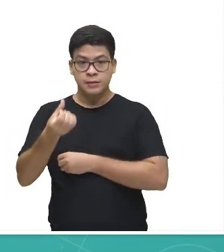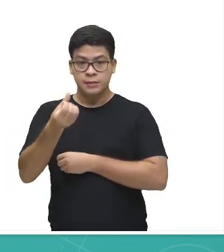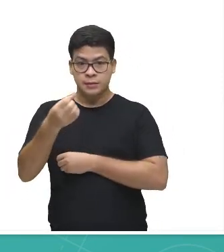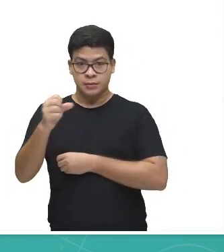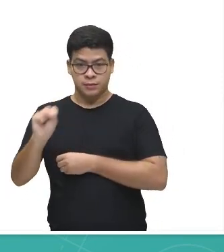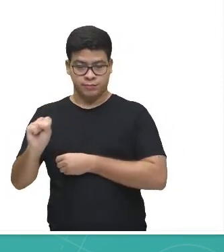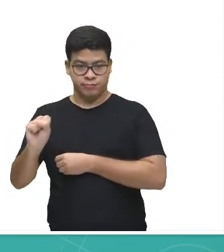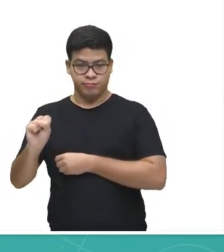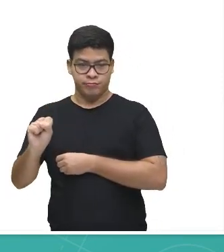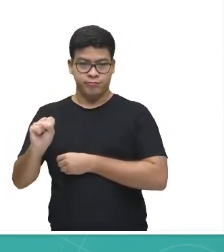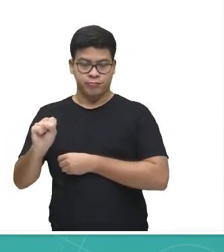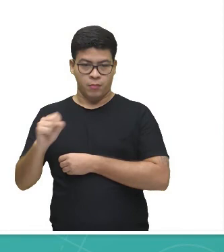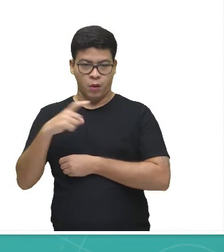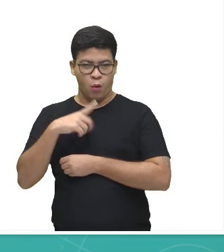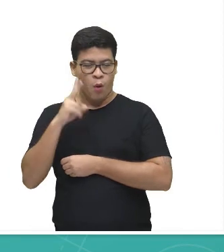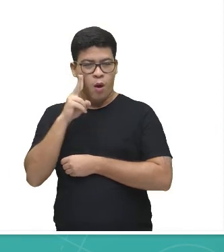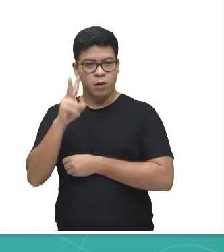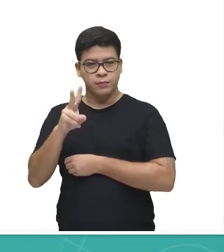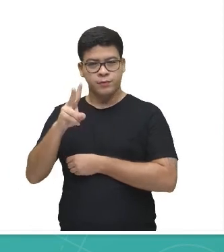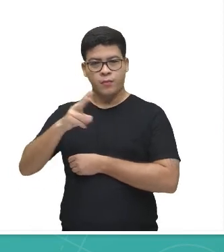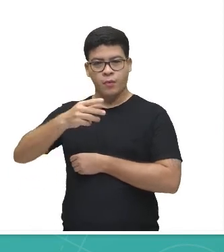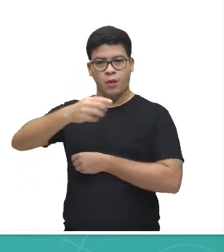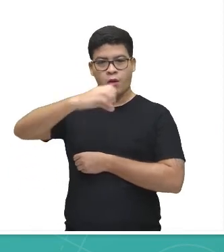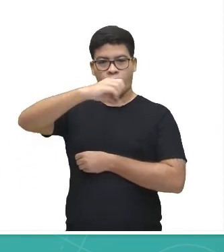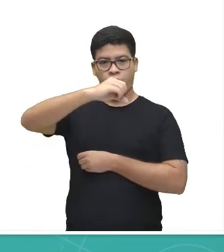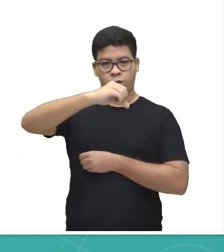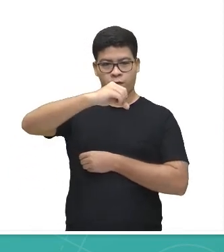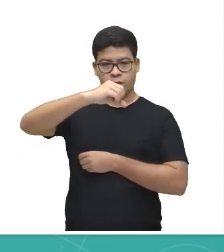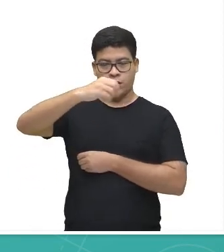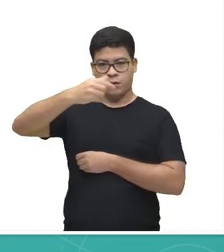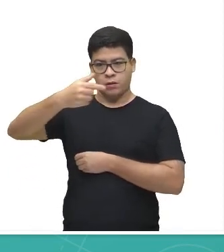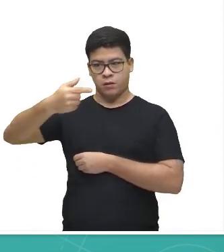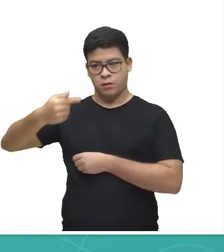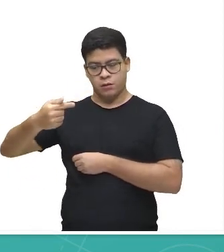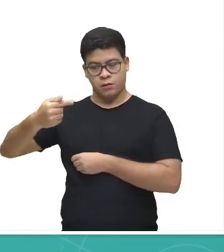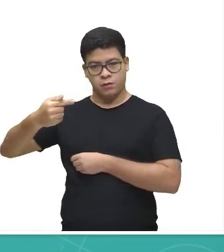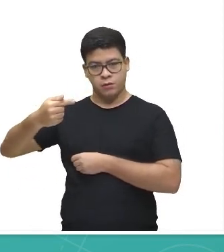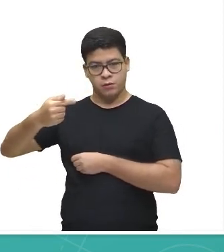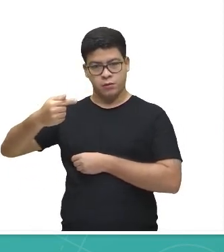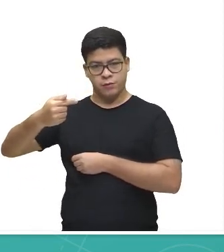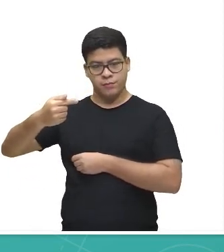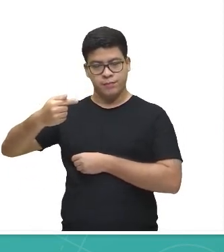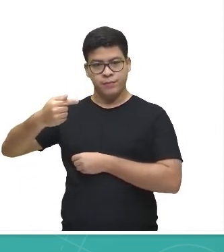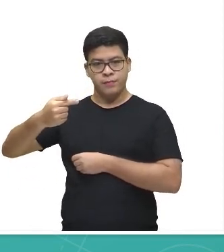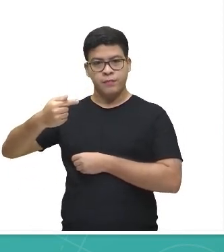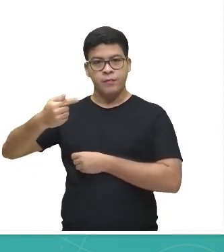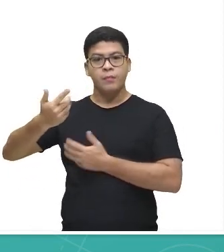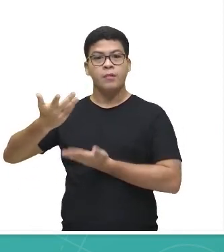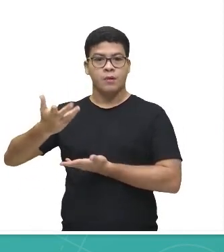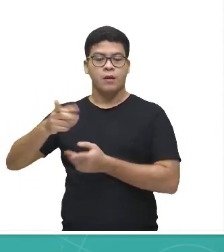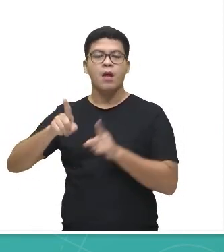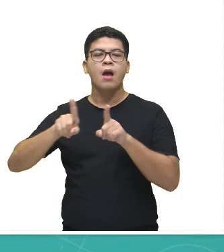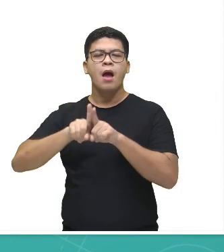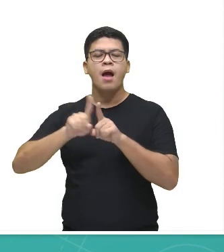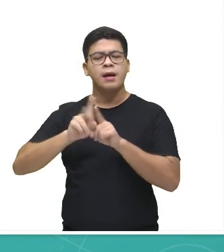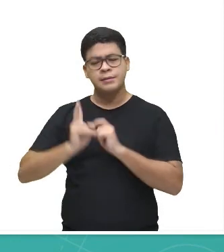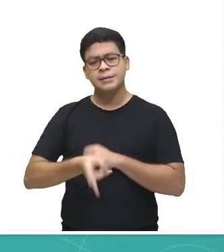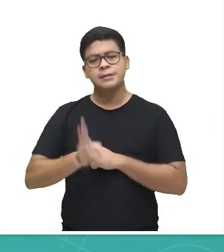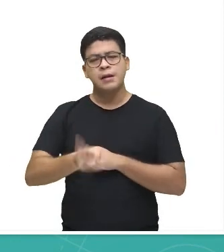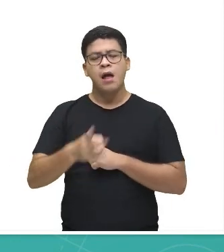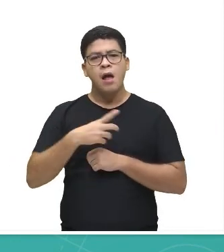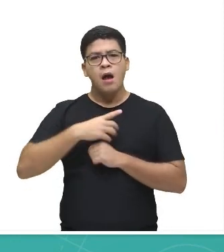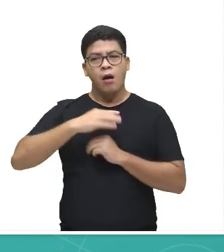operação? Vamos deixar o 97 aqui, tá? No caso da subtração, você sempre tem que deixar o